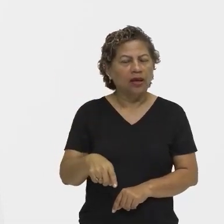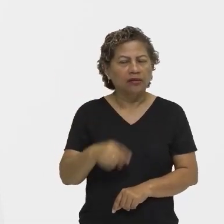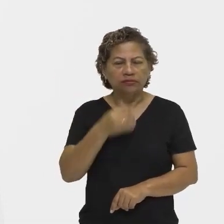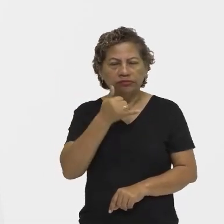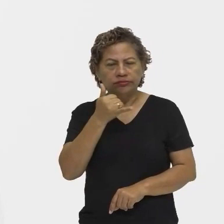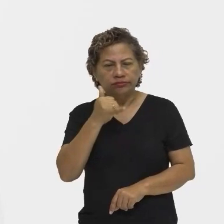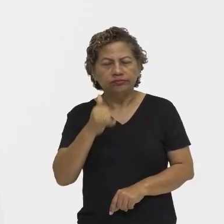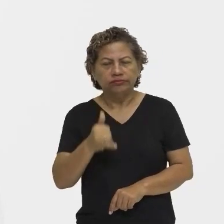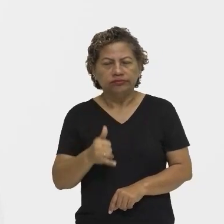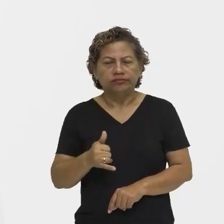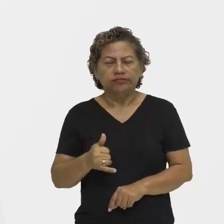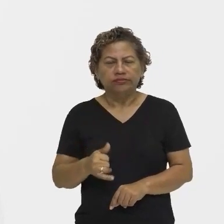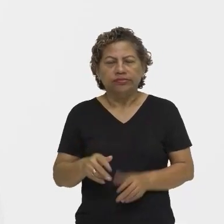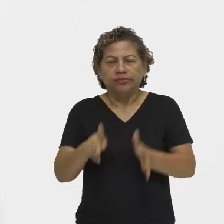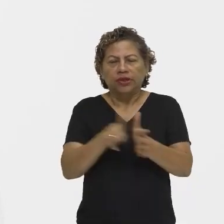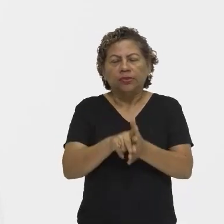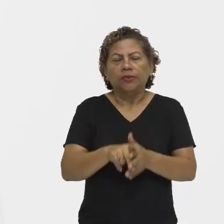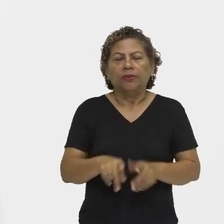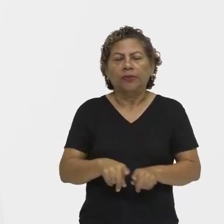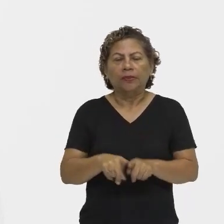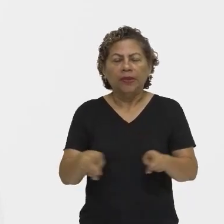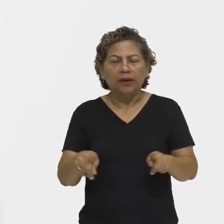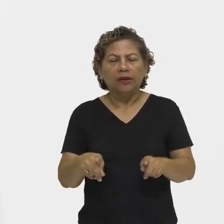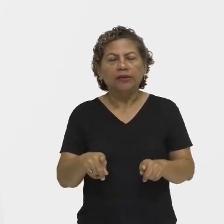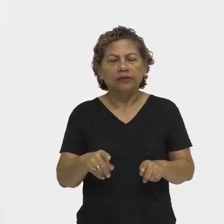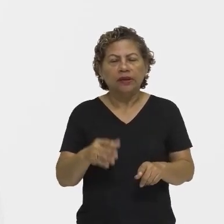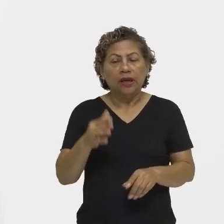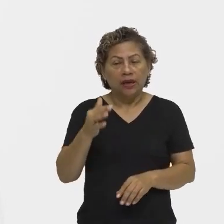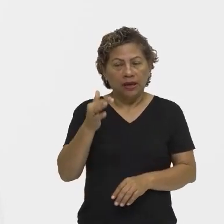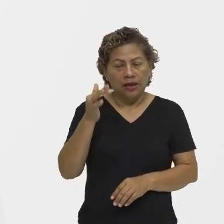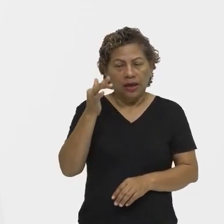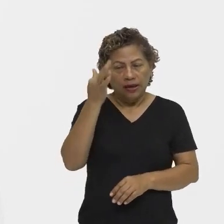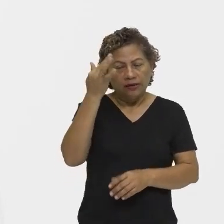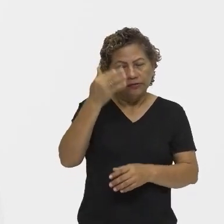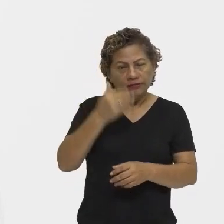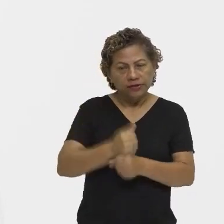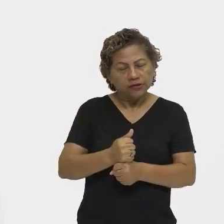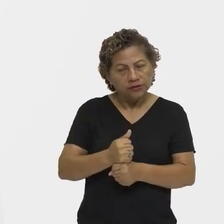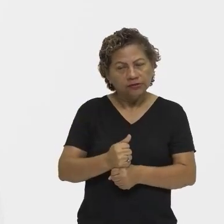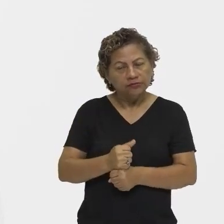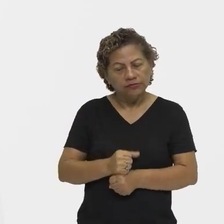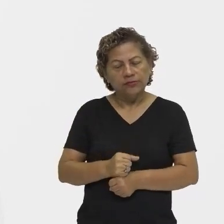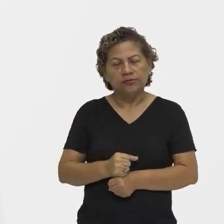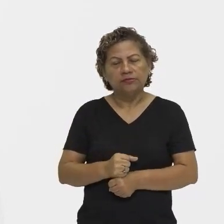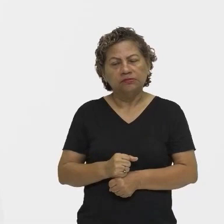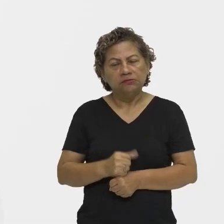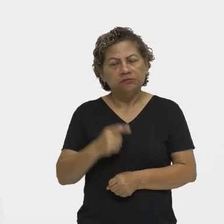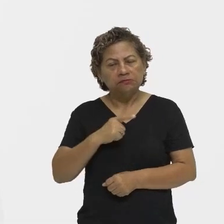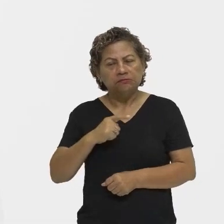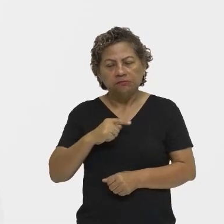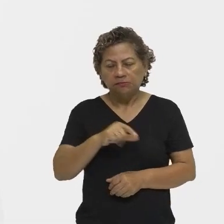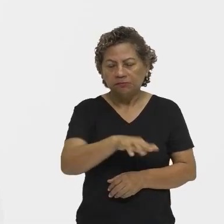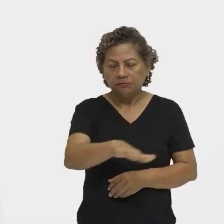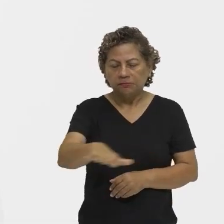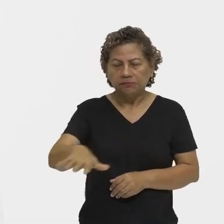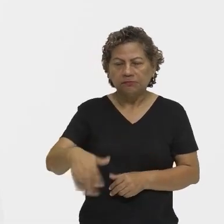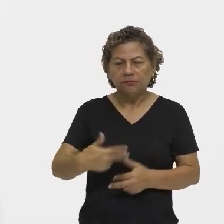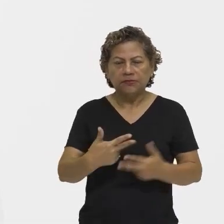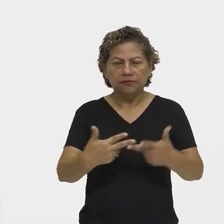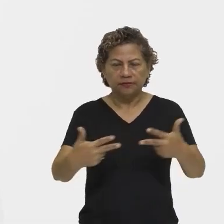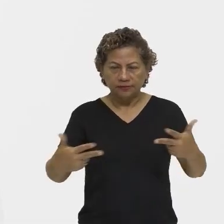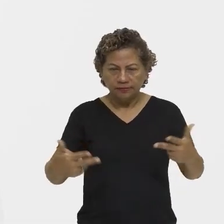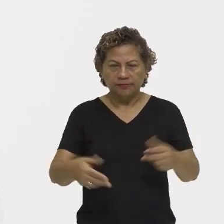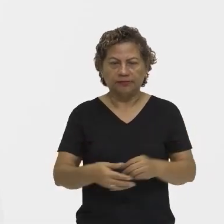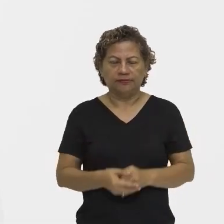mais importante da física, sendo aplicado em diversas áreas. Então, a energia atua